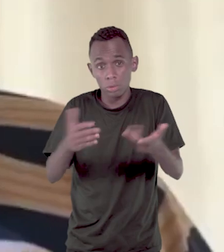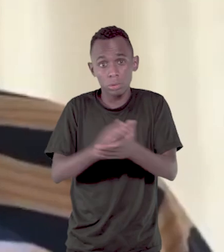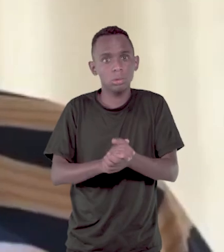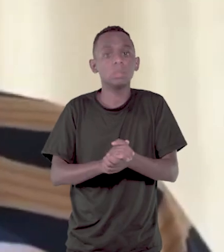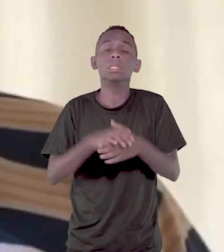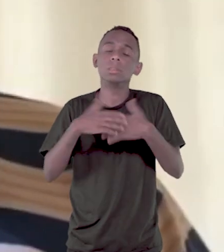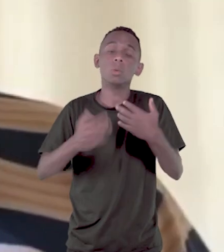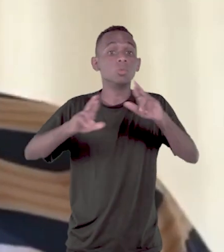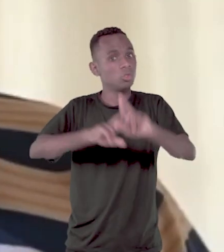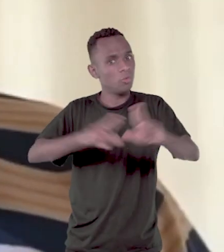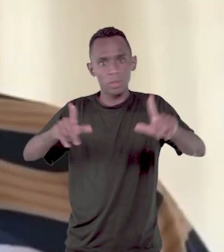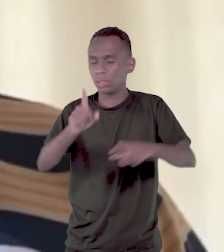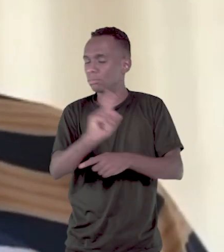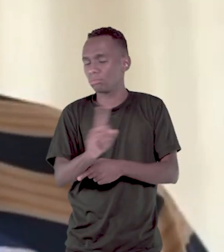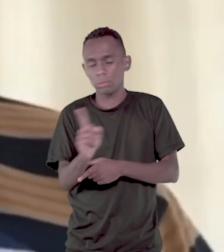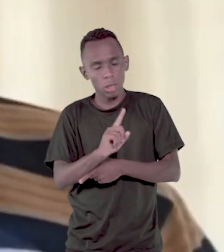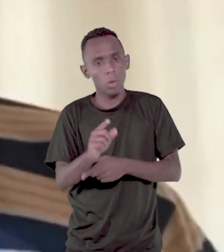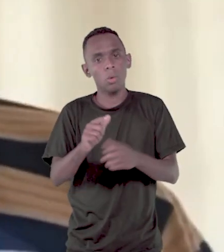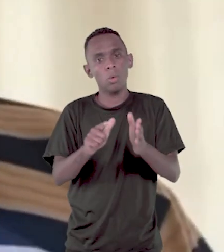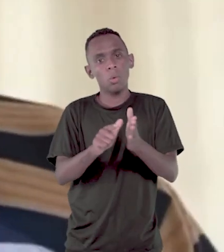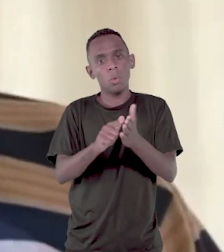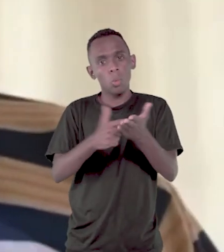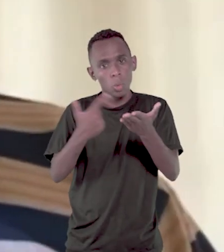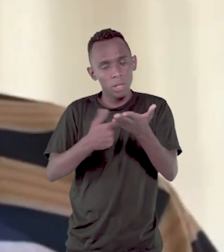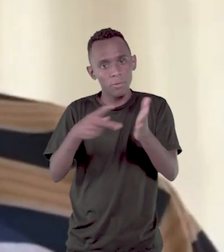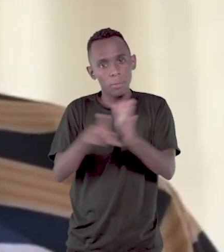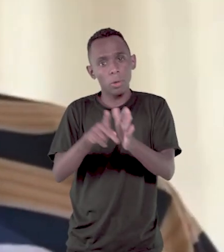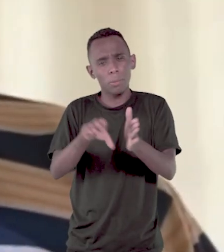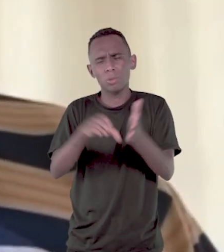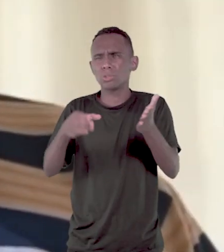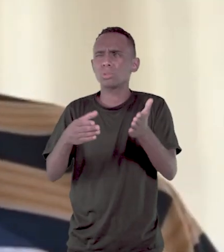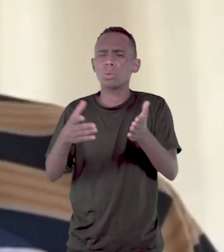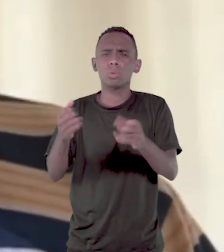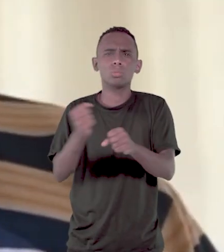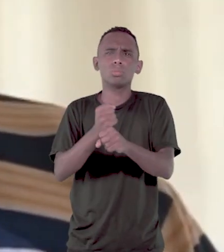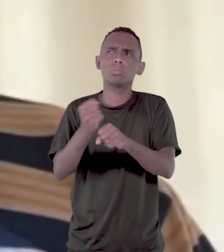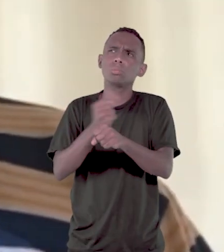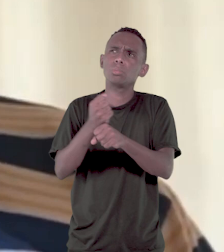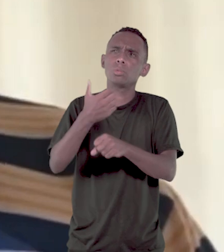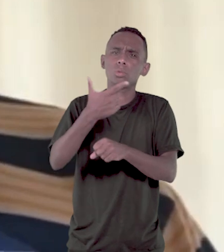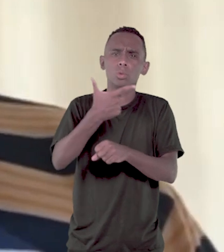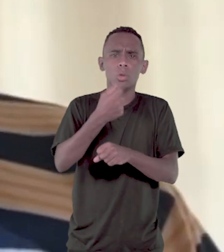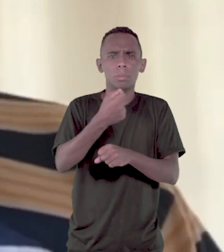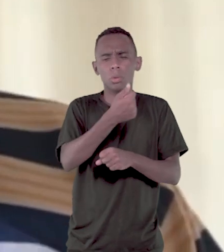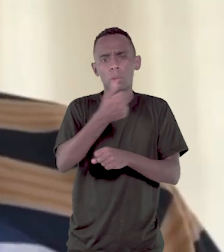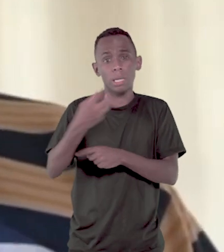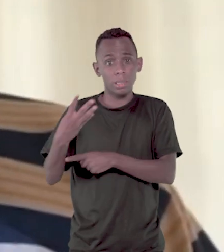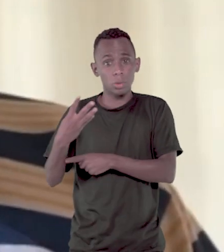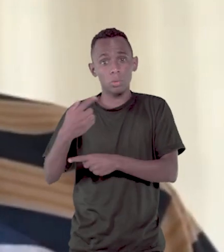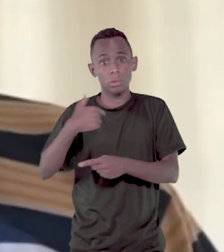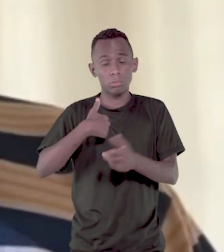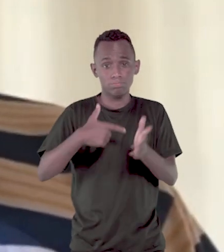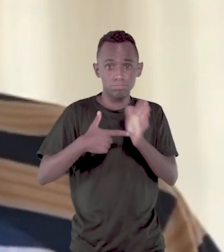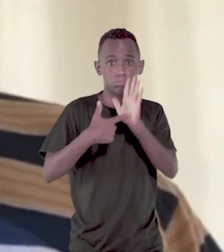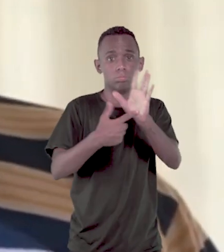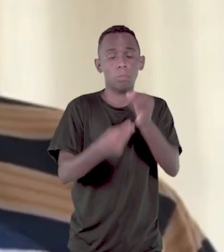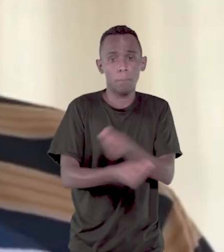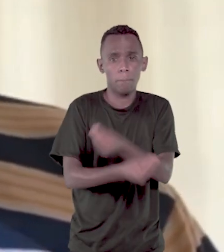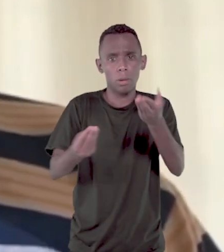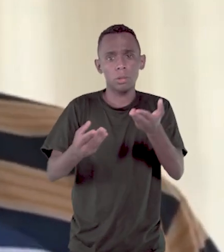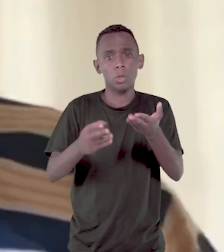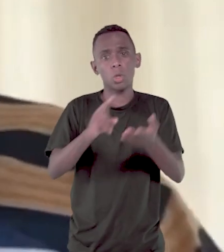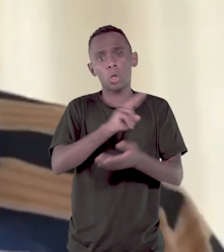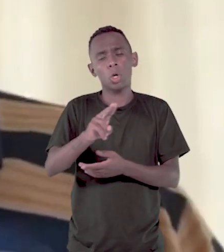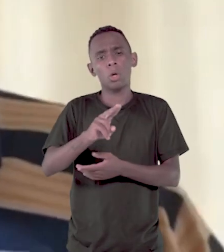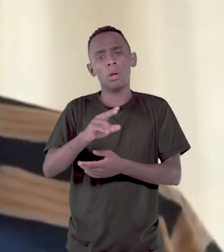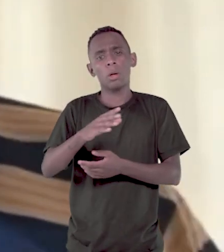não foi diferente no caso do livro de crônicas. Eu publiquei em 2014 um livro chamado Minha Primeira